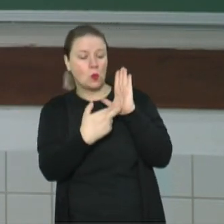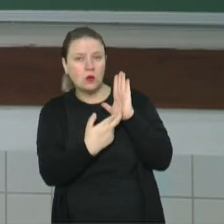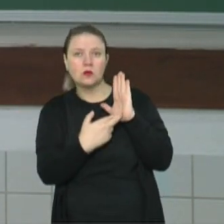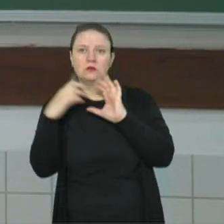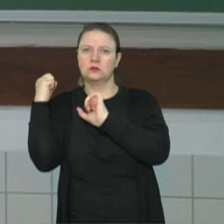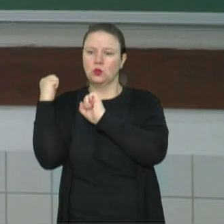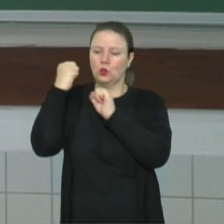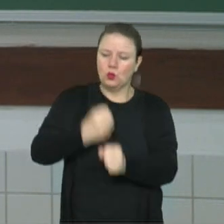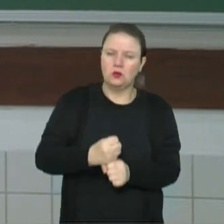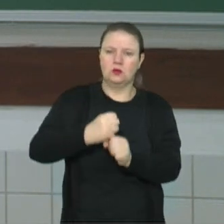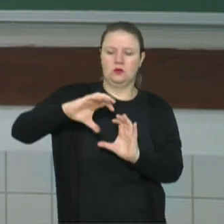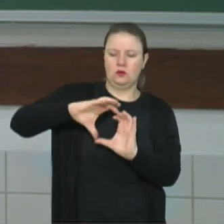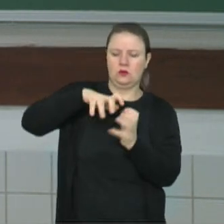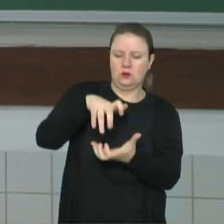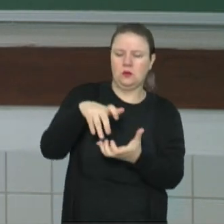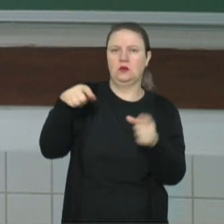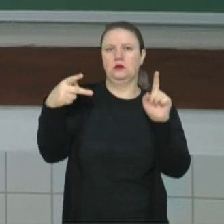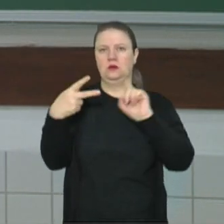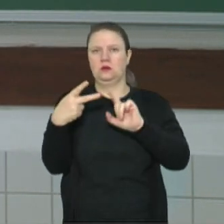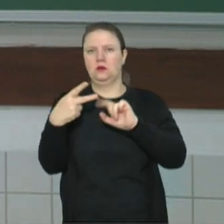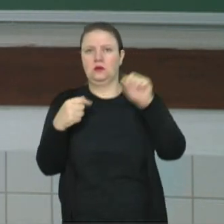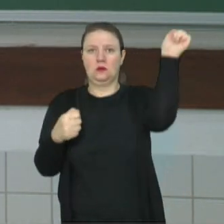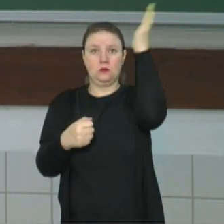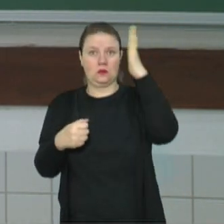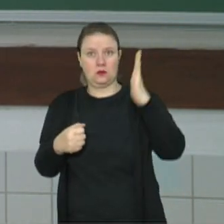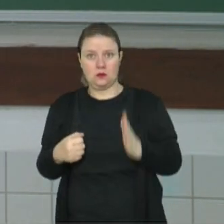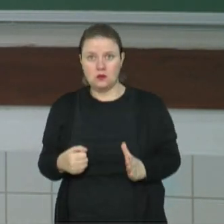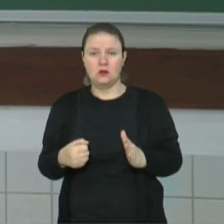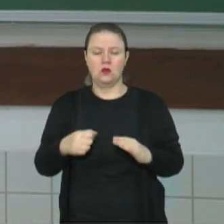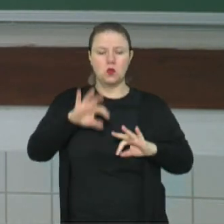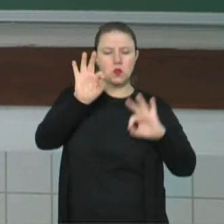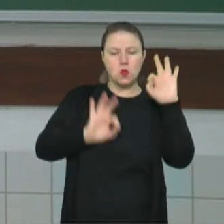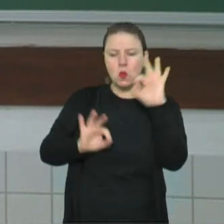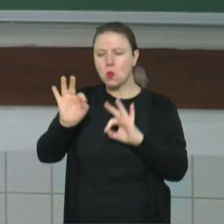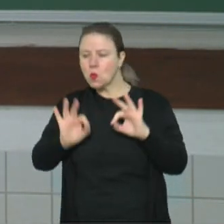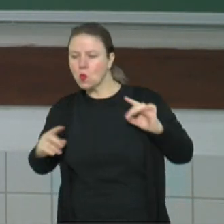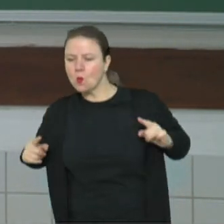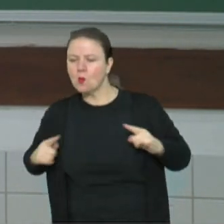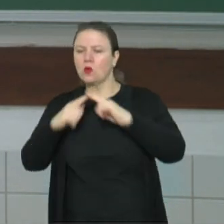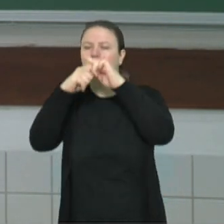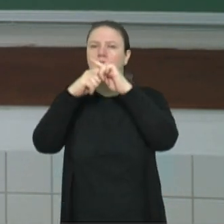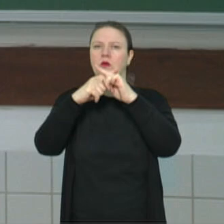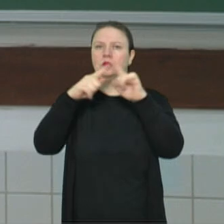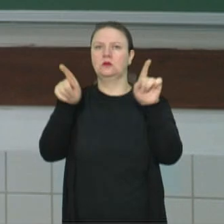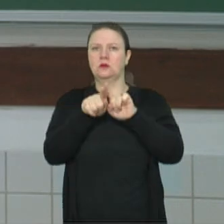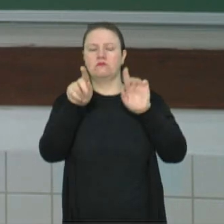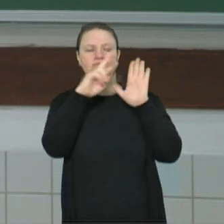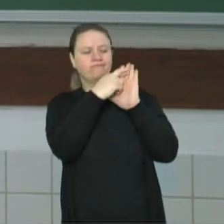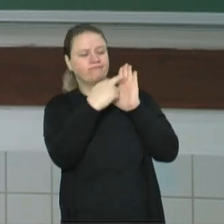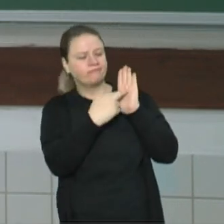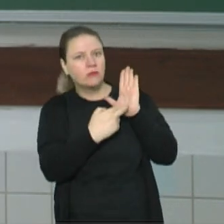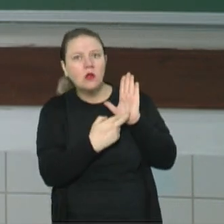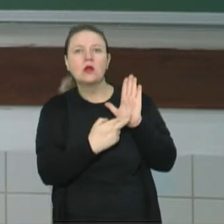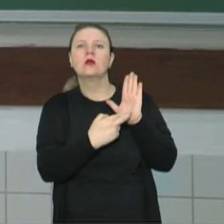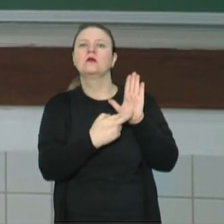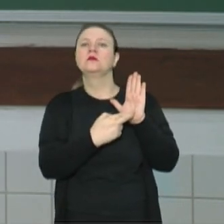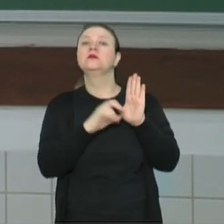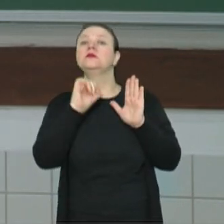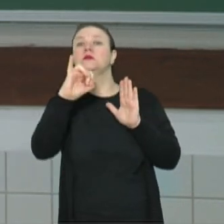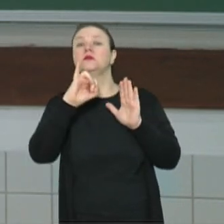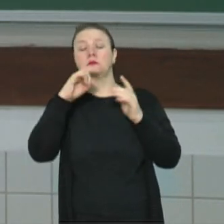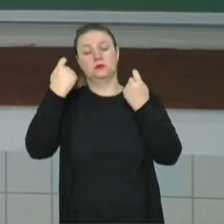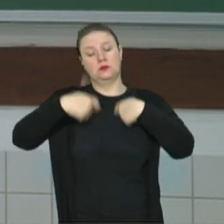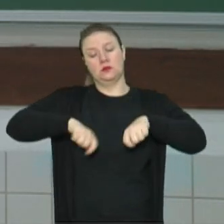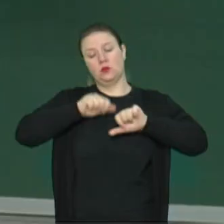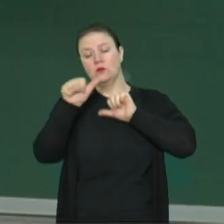jiu-jitsu a nível mundial e nível brasileiro. Elas organizam competições, organizam algumas regras também, se precisar de alguma alteração, é elas que